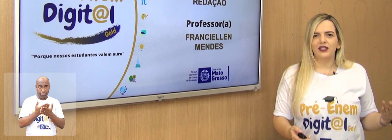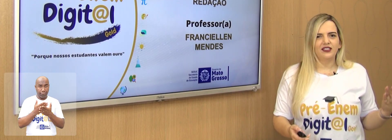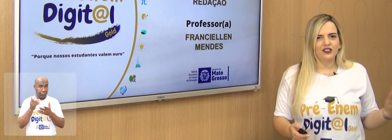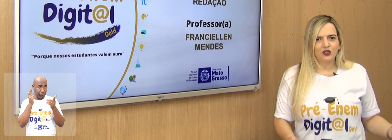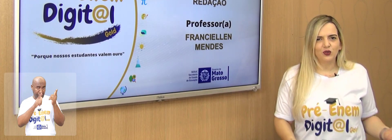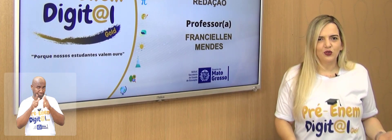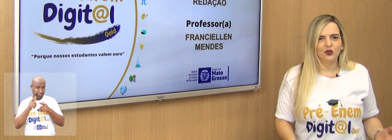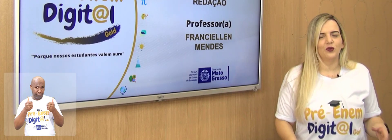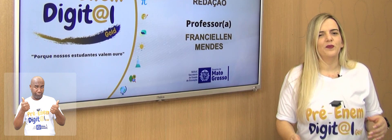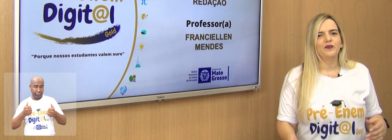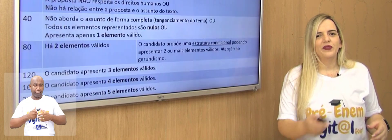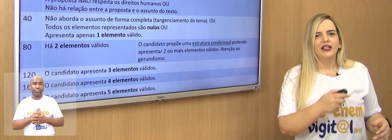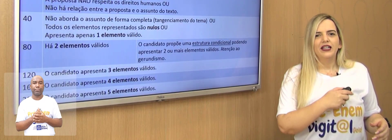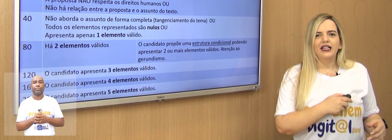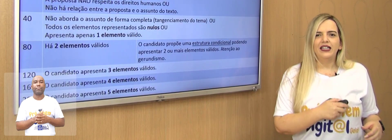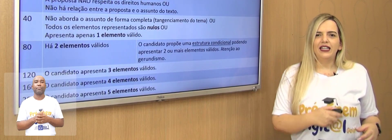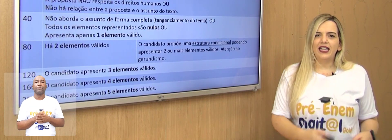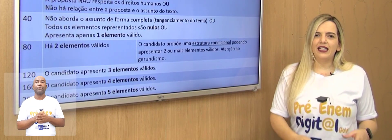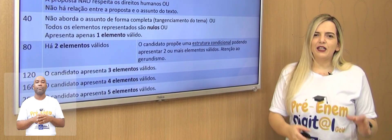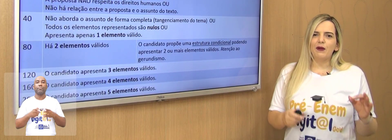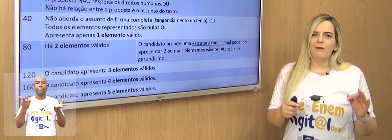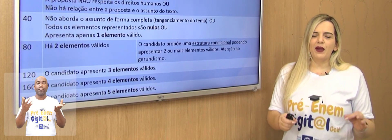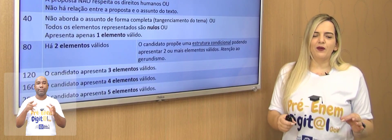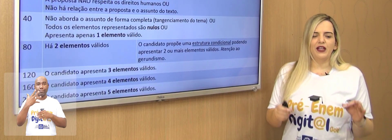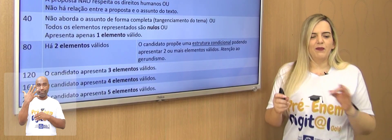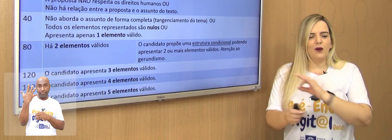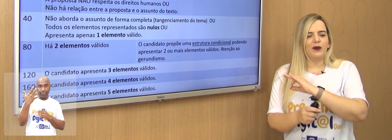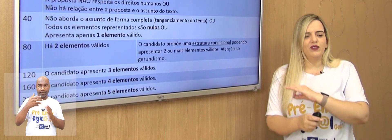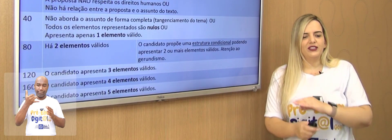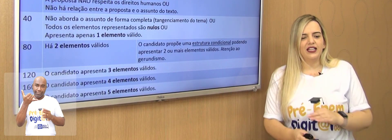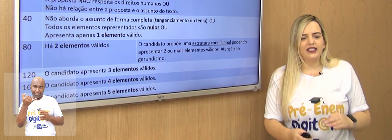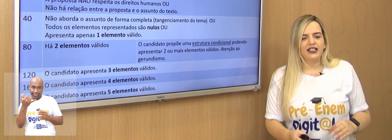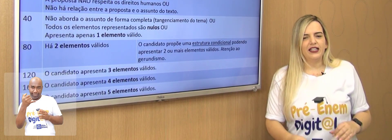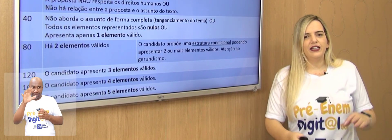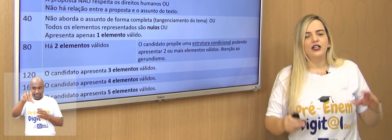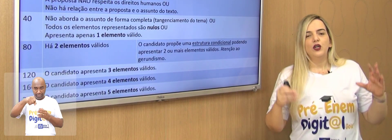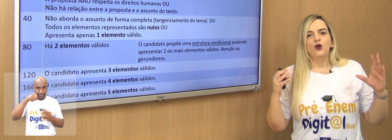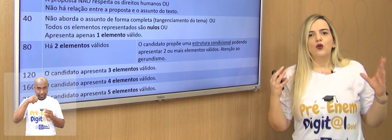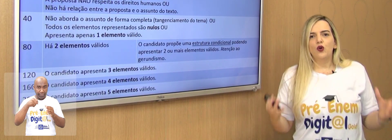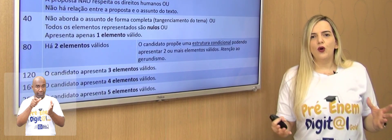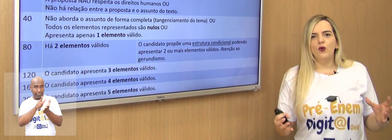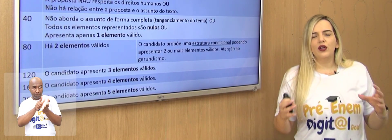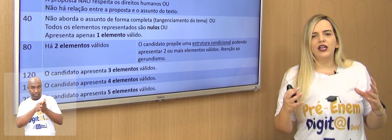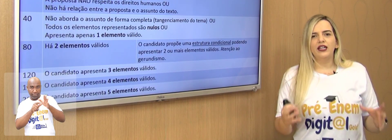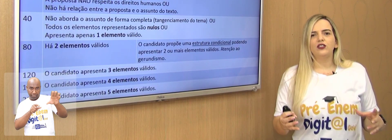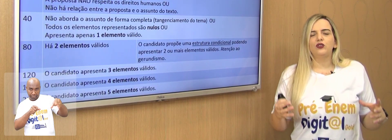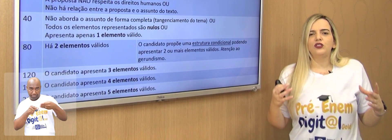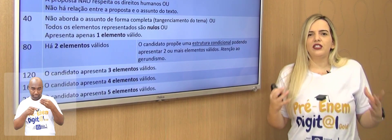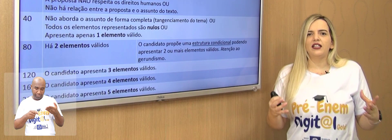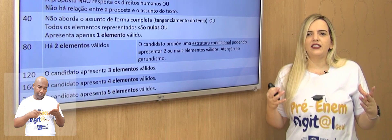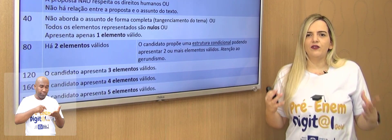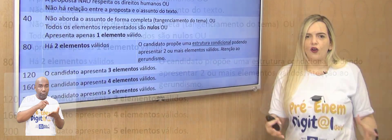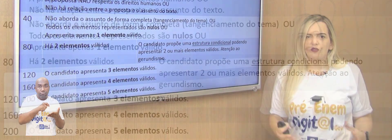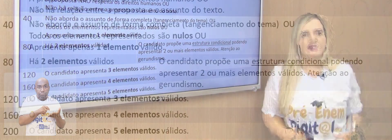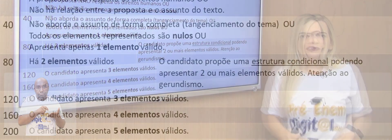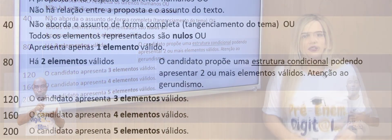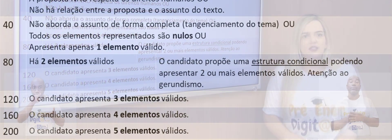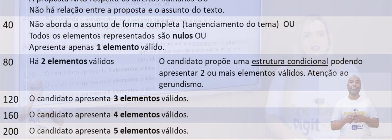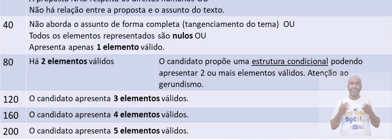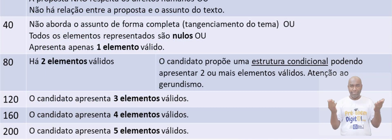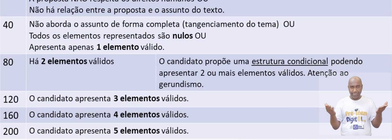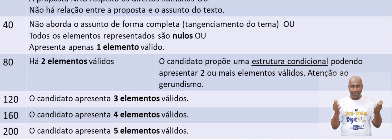dúvidas sobre esse assunto. Caneta e papel na mão para você entender como que isso se